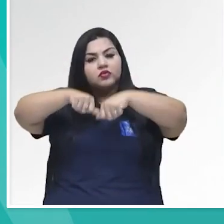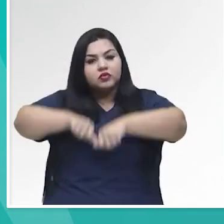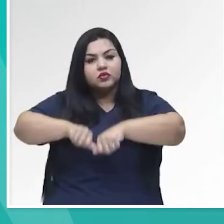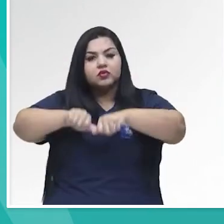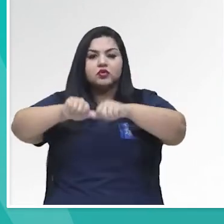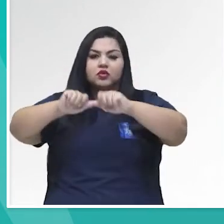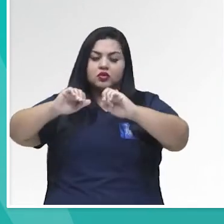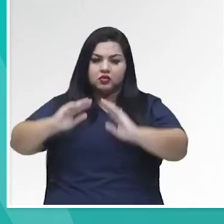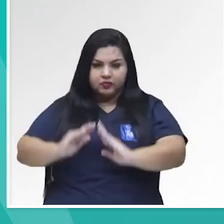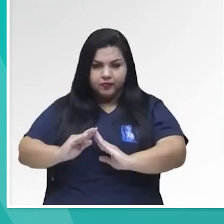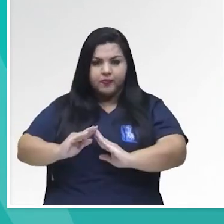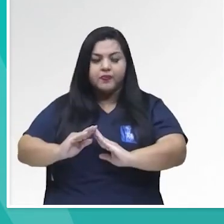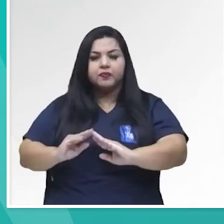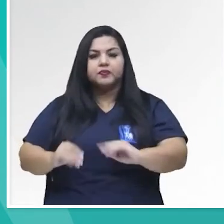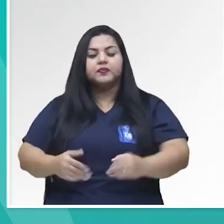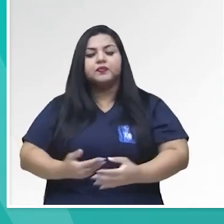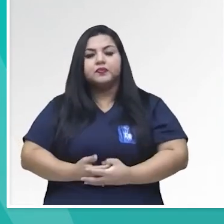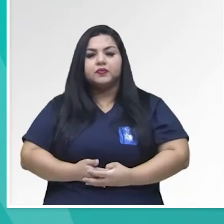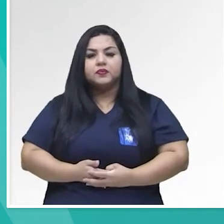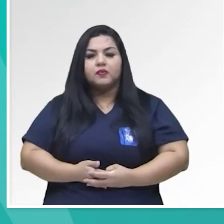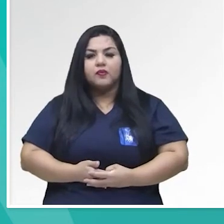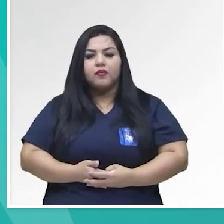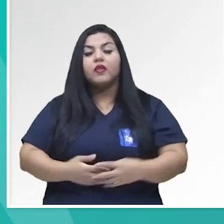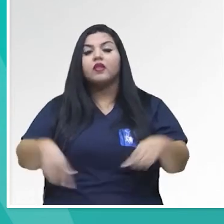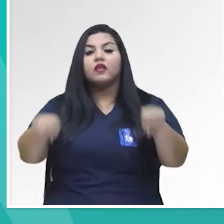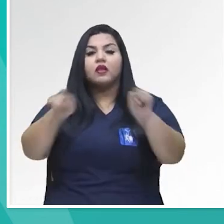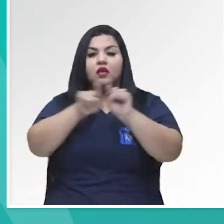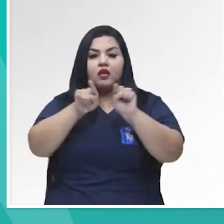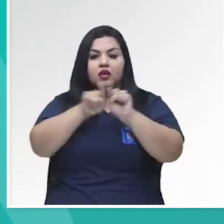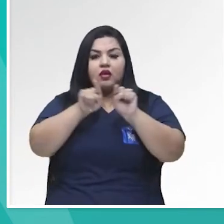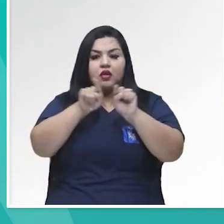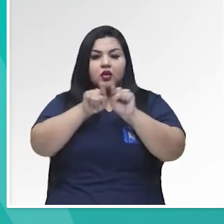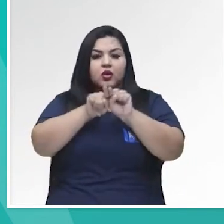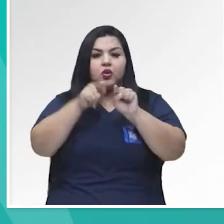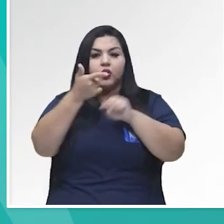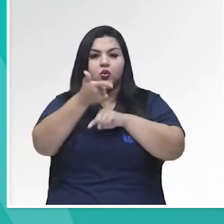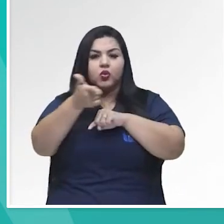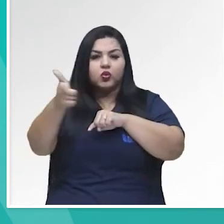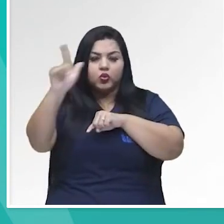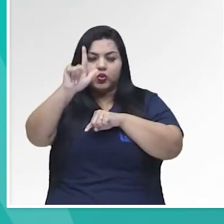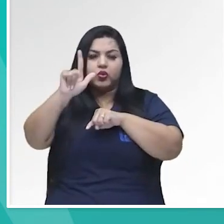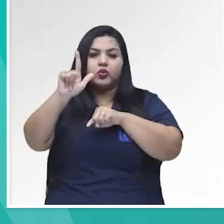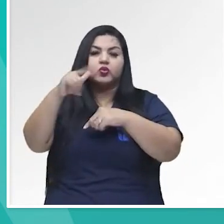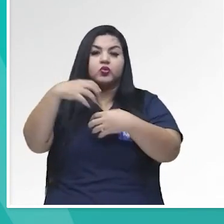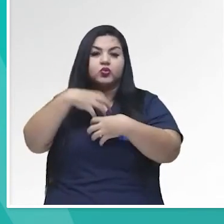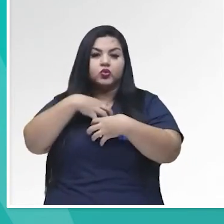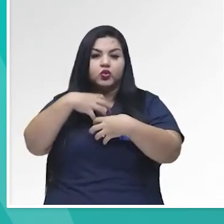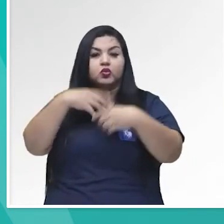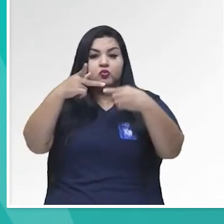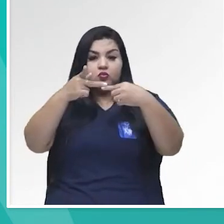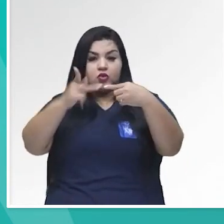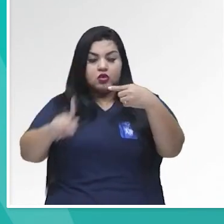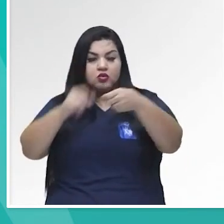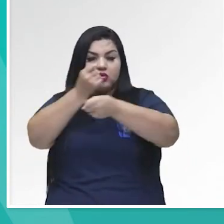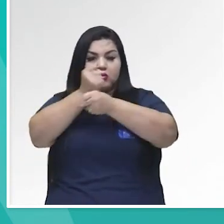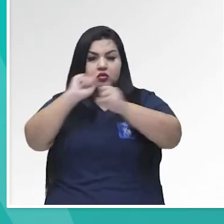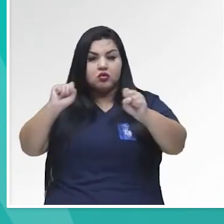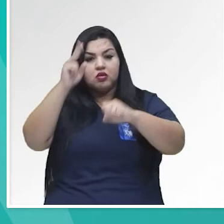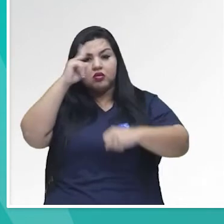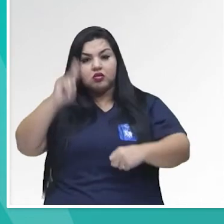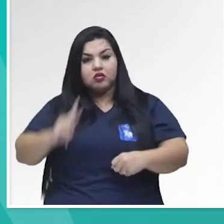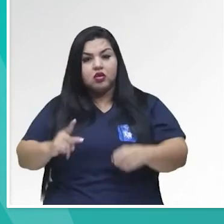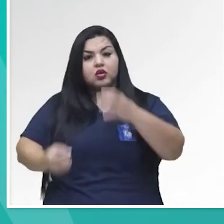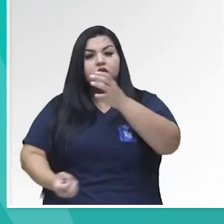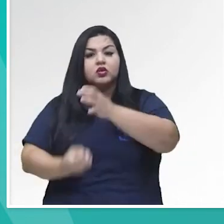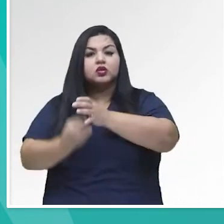sedentarizar em um lugar, né? Também uma outra quebra de paradigma que a gente vai perceber ao longo da história é quando surge